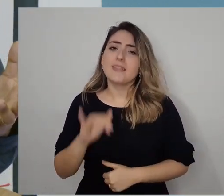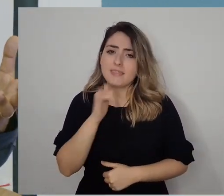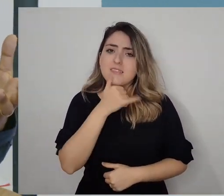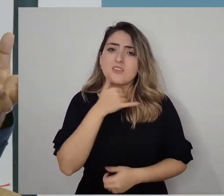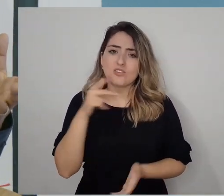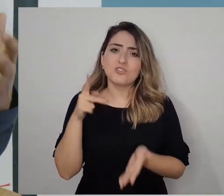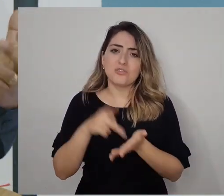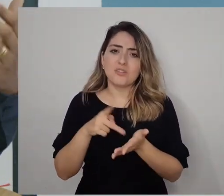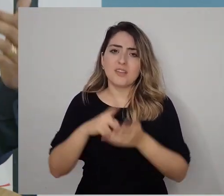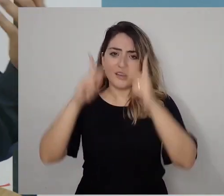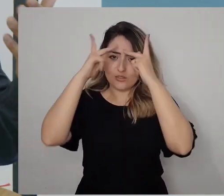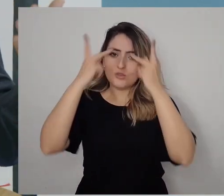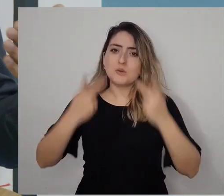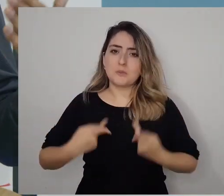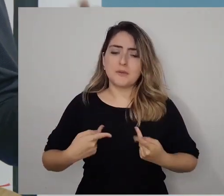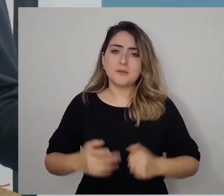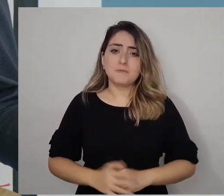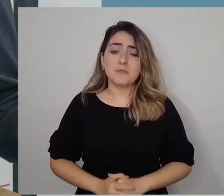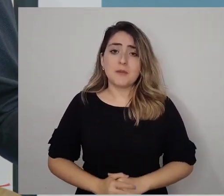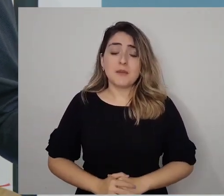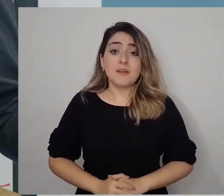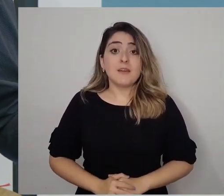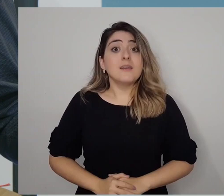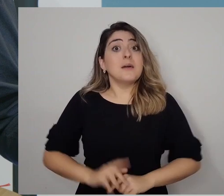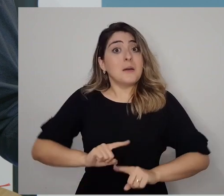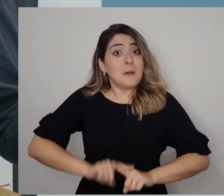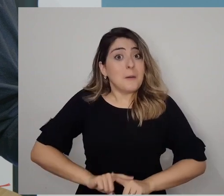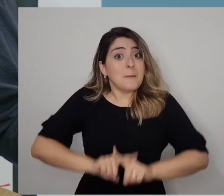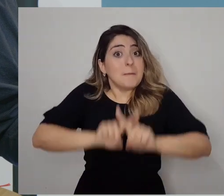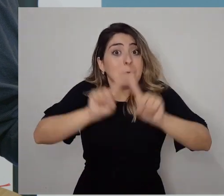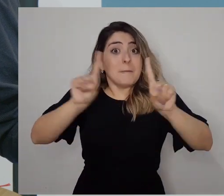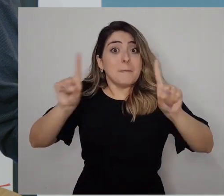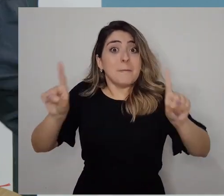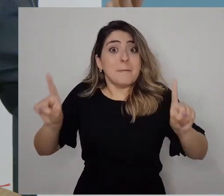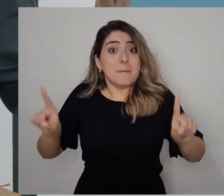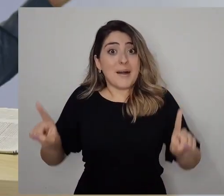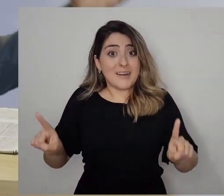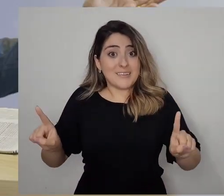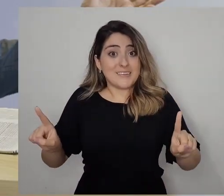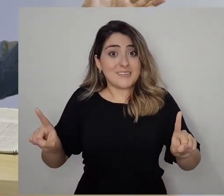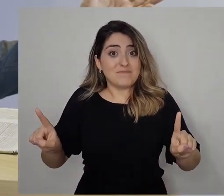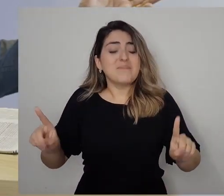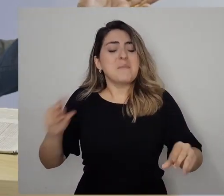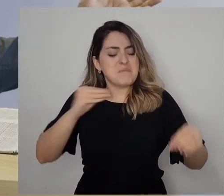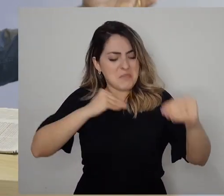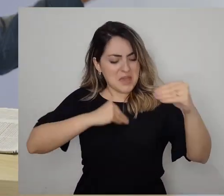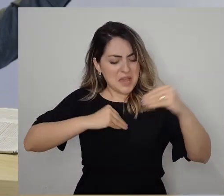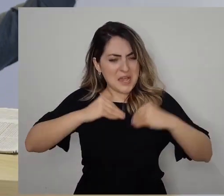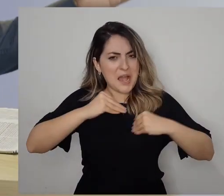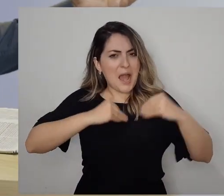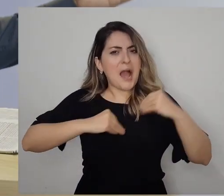Louvado seja Deus pela conjunção adversativa que começa o versículo 4, não é? Mas